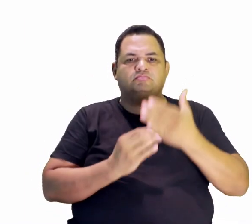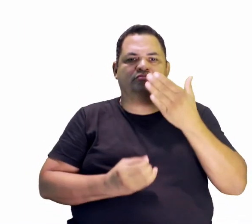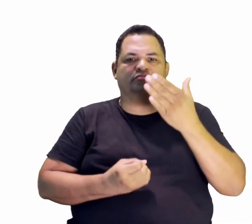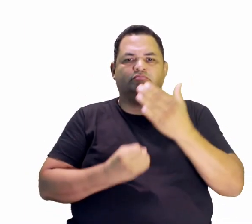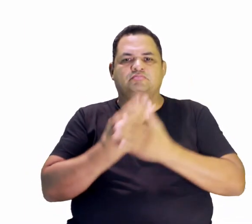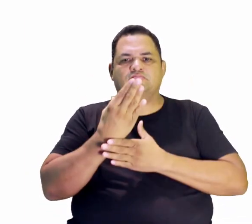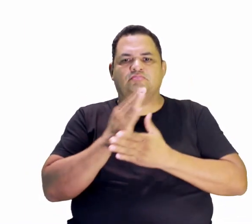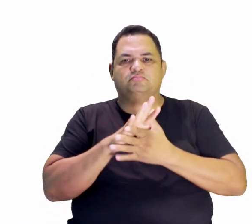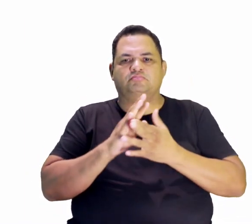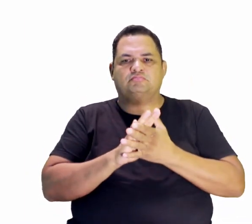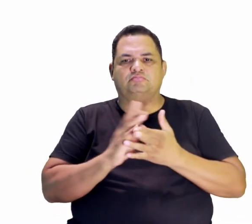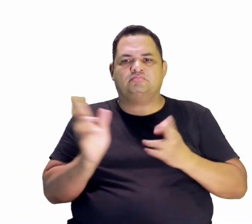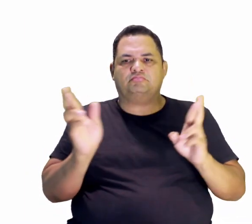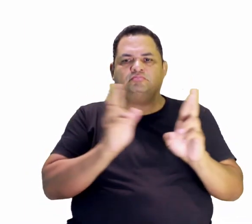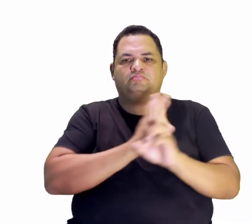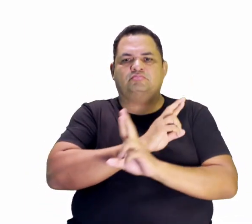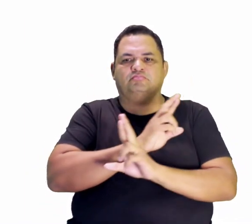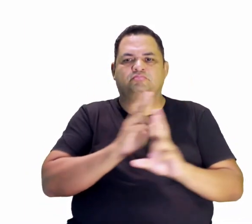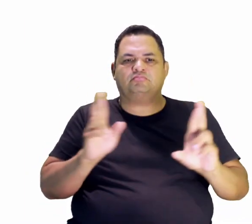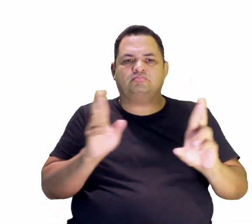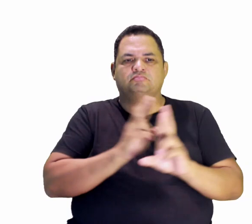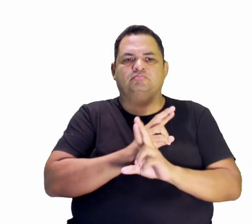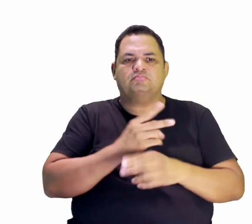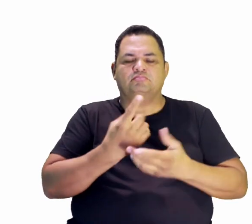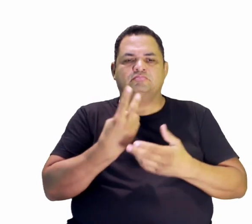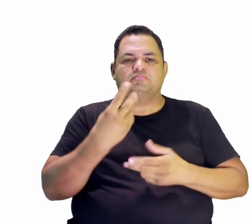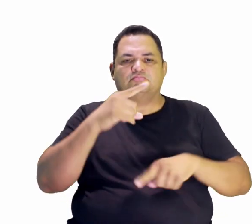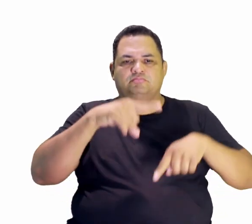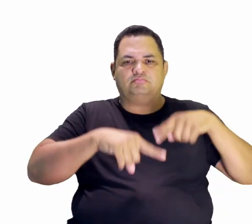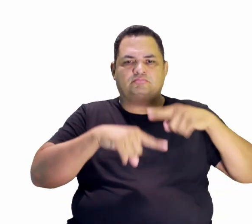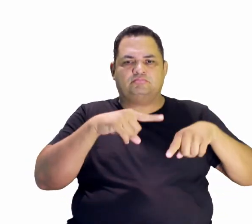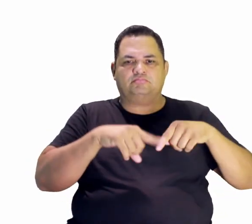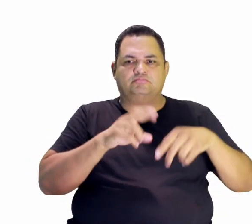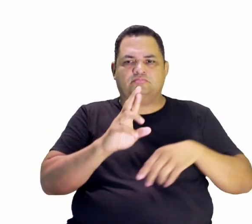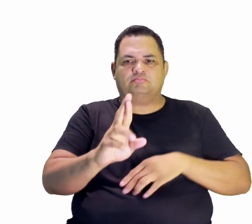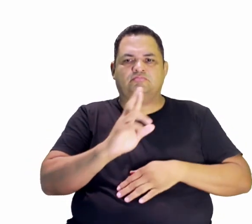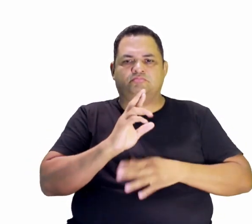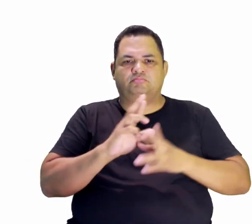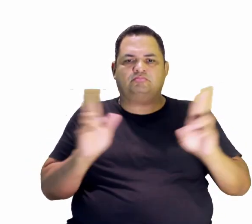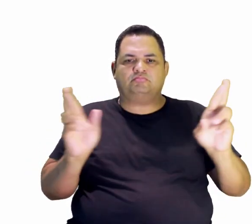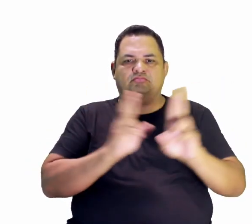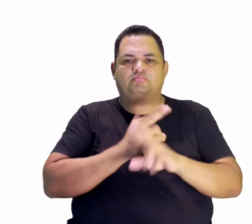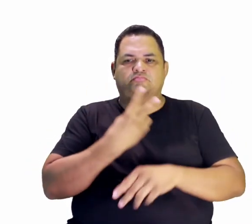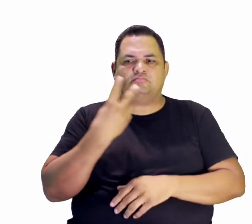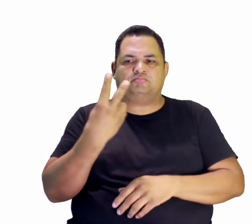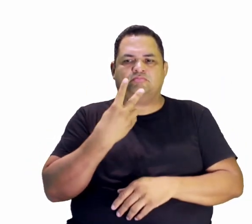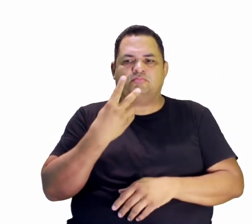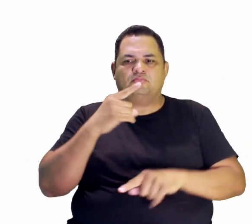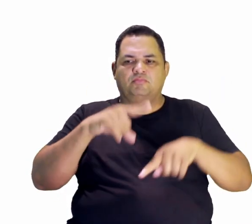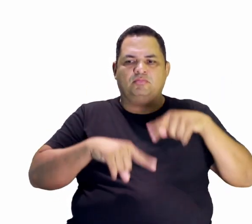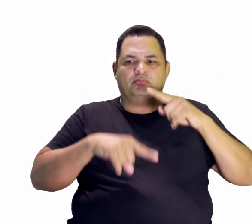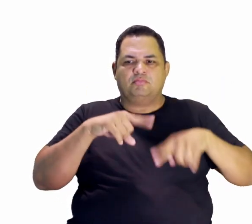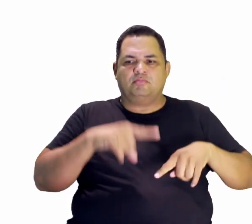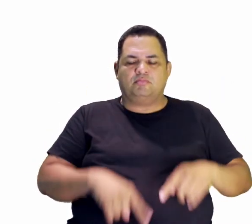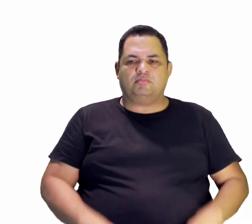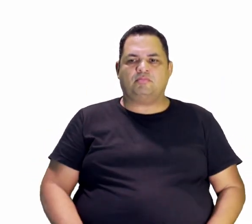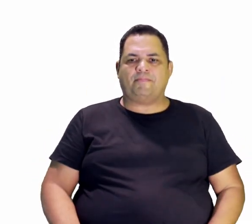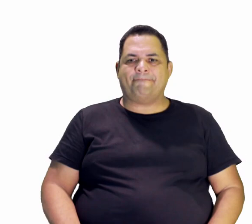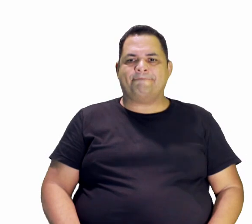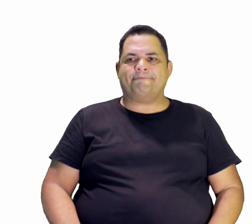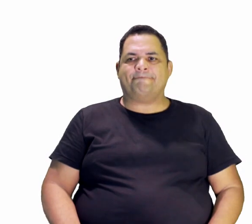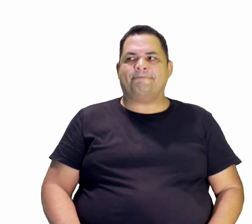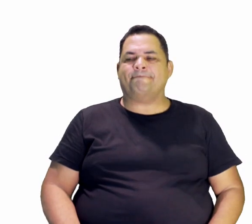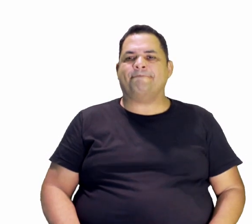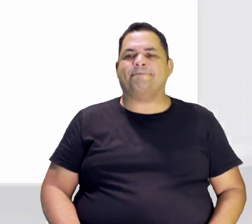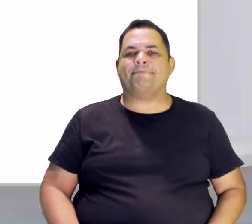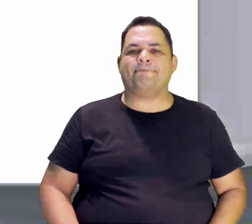fruto da interação entre dois corpos. Ou seja, o resultado da interação entre esses dois corpos, né? Olha bem,